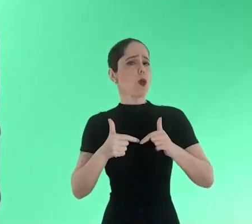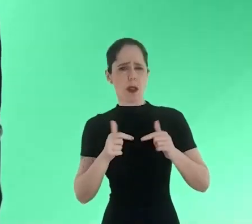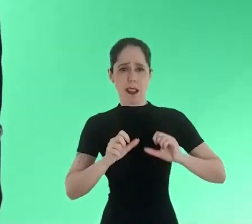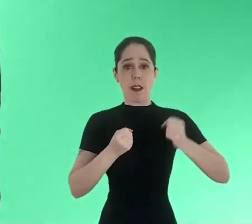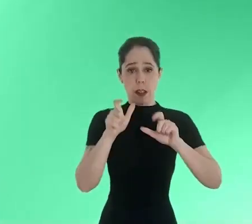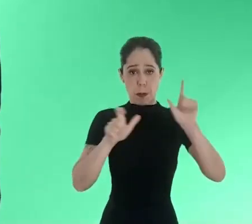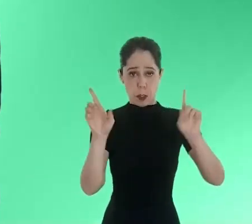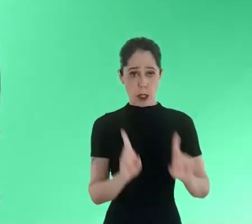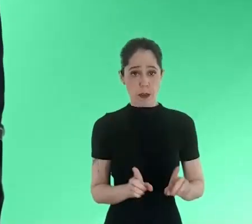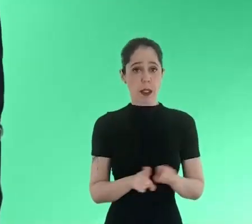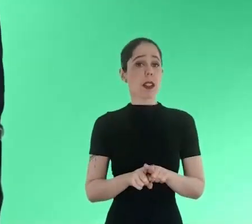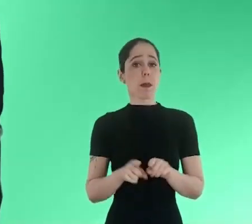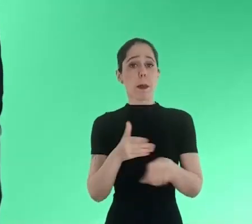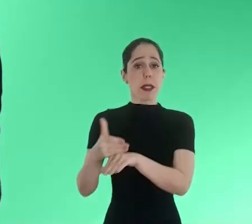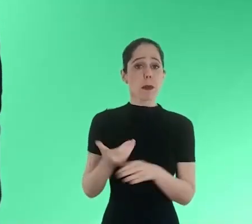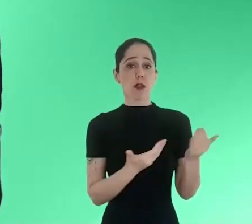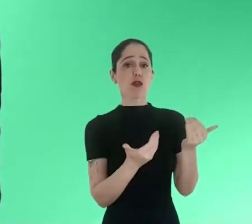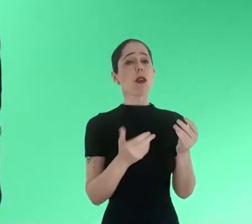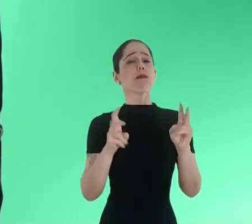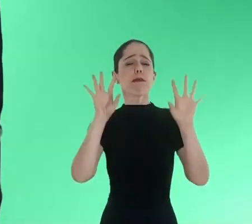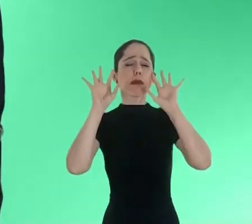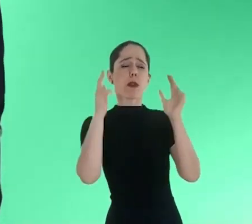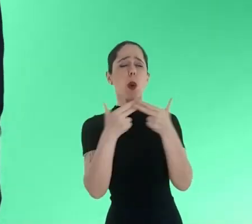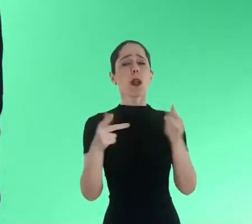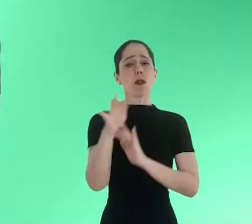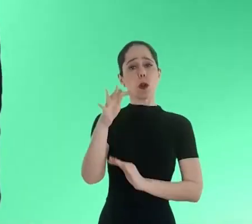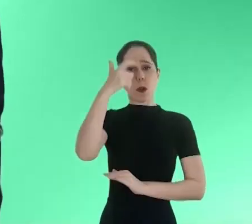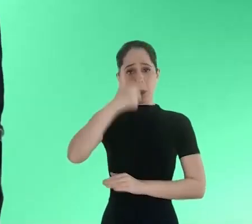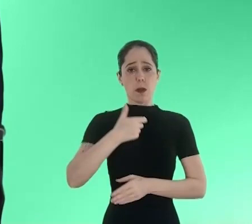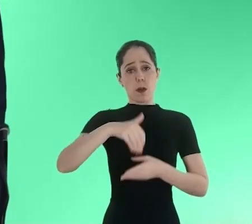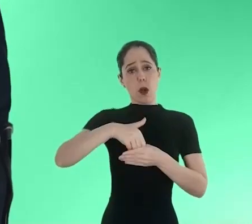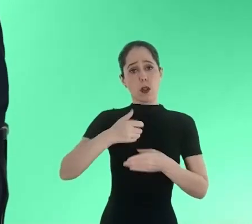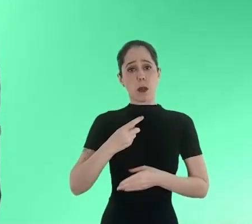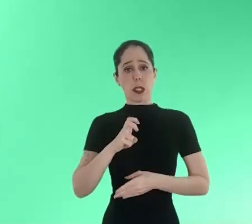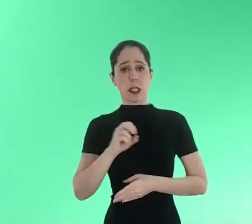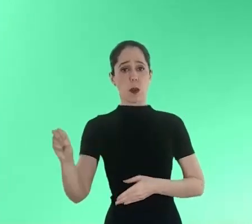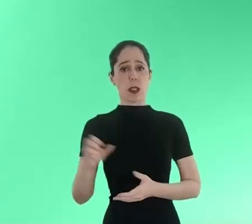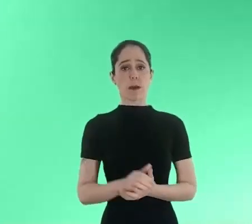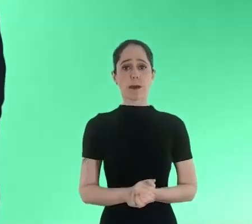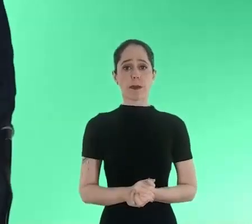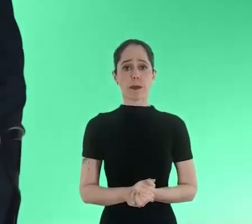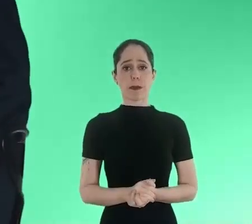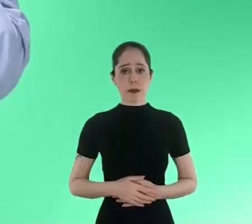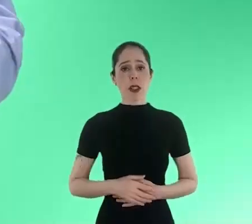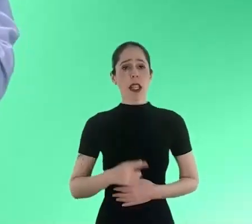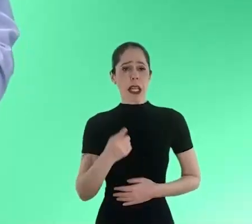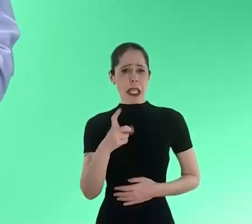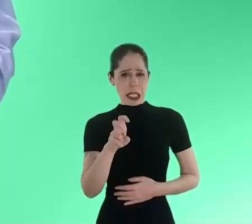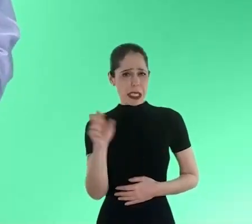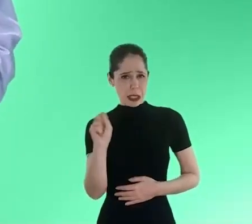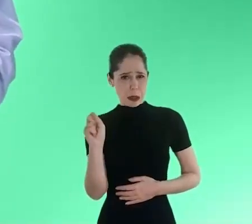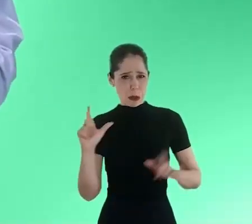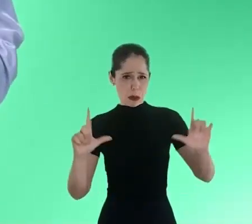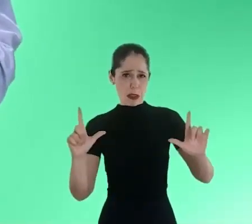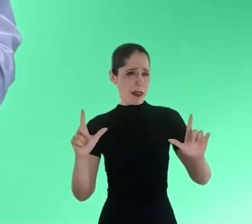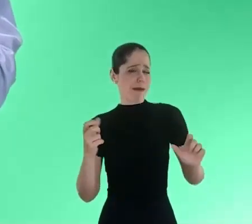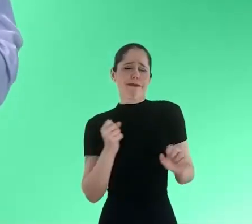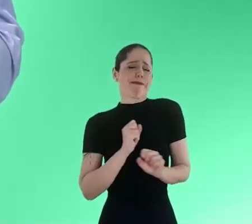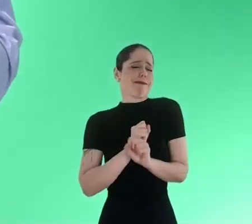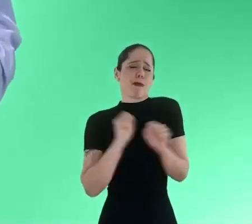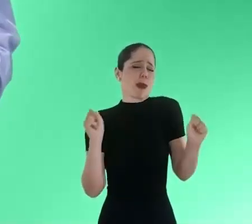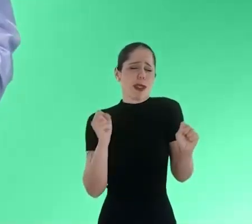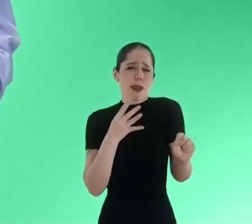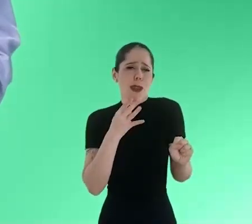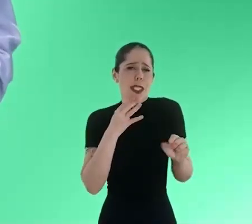é pelos PCDs e pela presença do jovem nas decisões do nosso futuro. Jonathan Rodrigues, Voto 1550. Em 15 segundos, não é